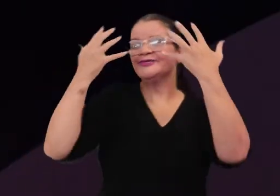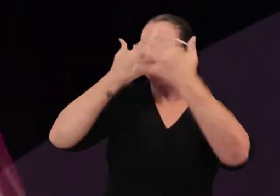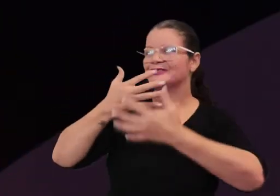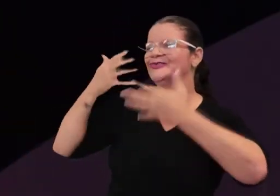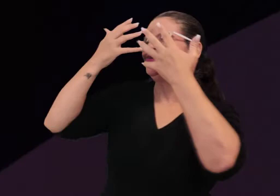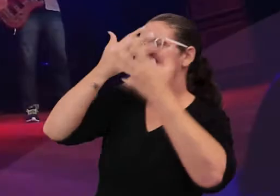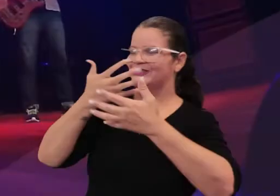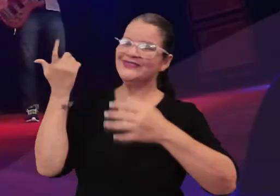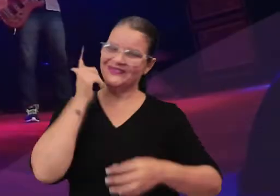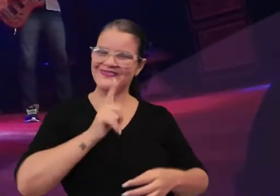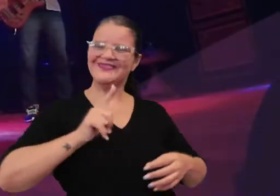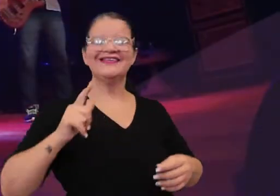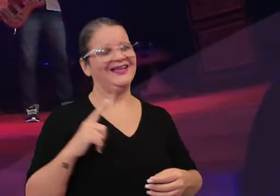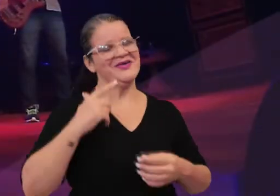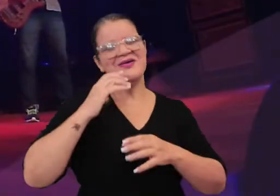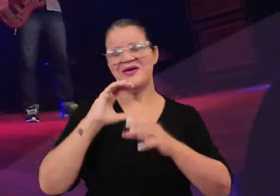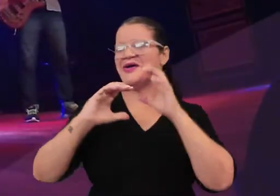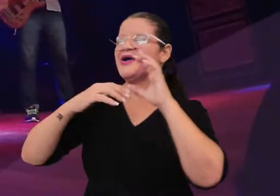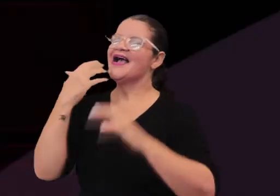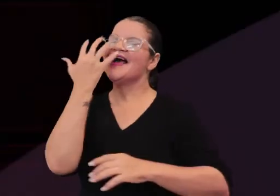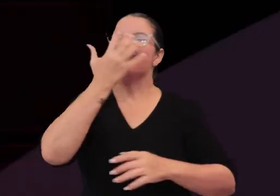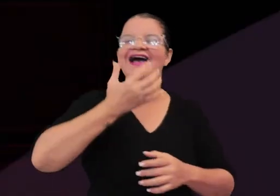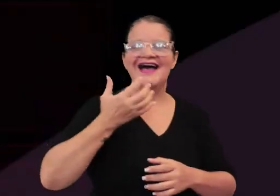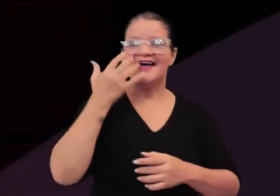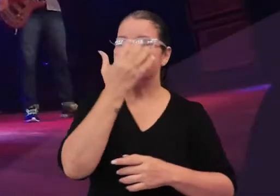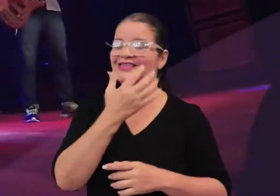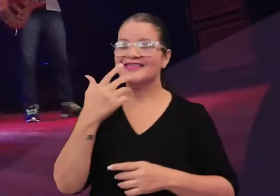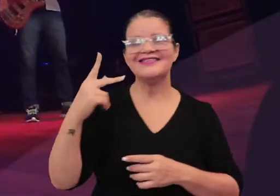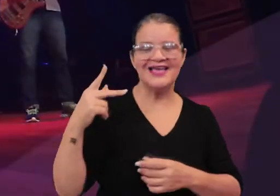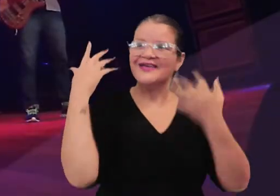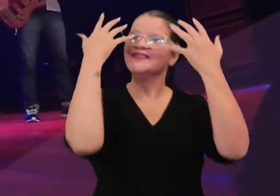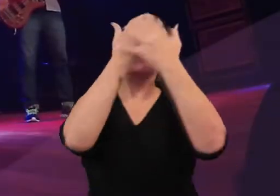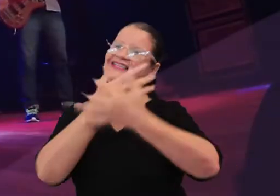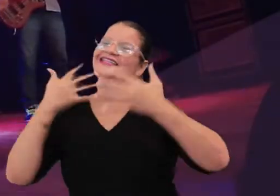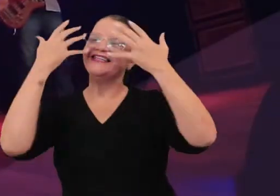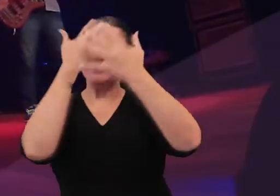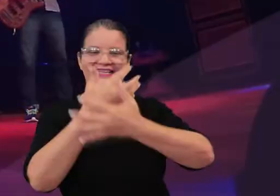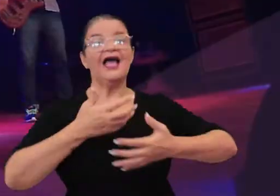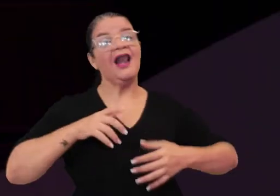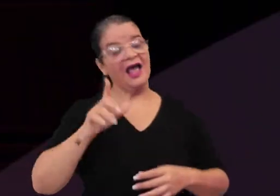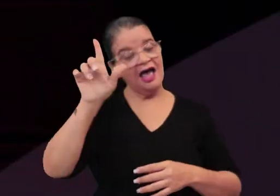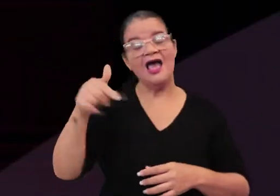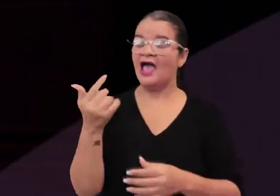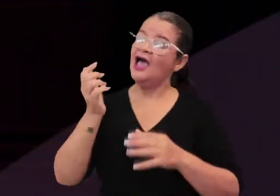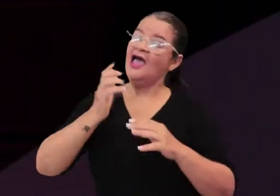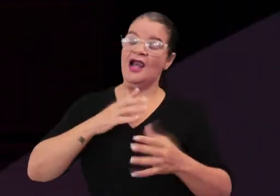canta, no seu canto chega. O que ela canta, no seu canto